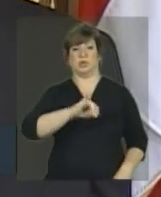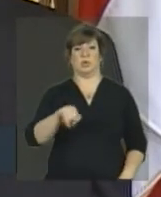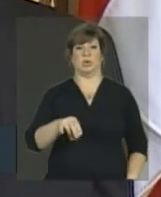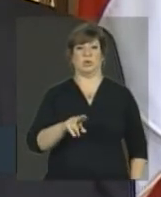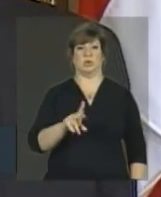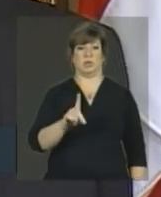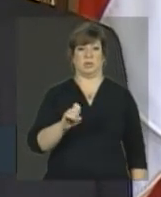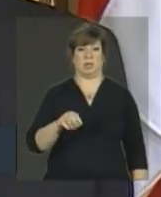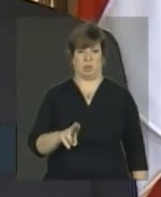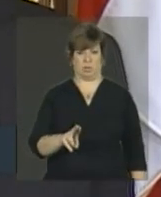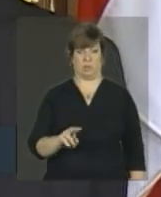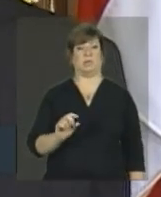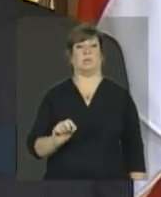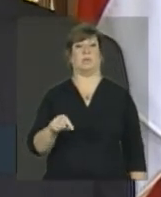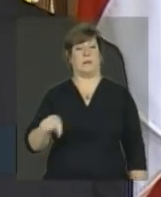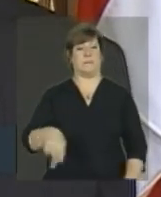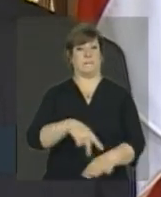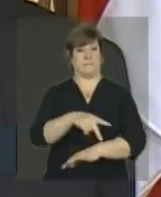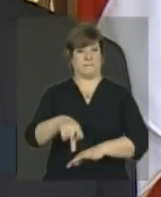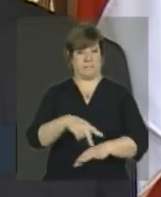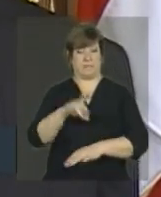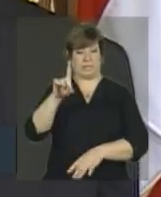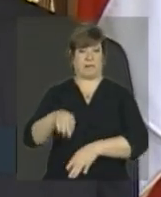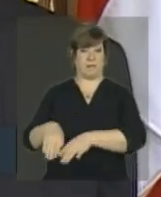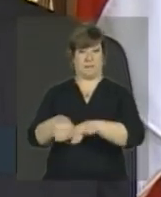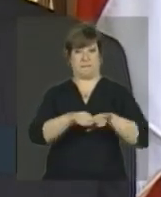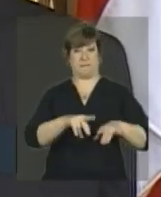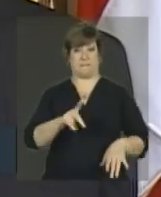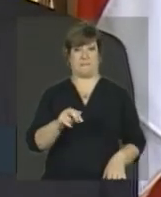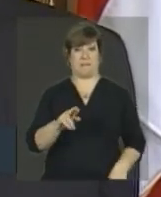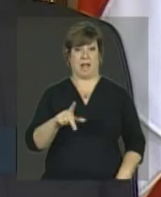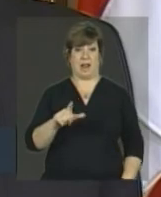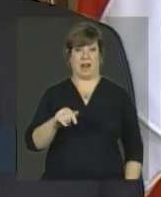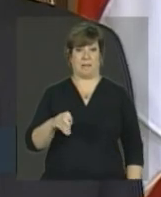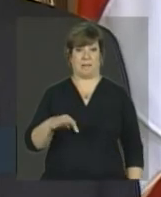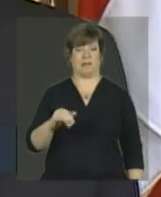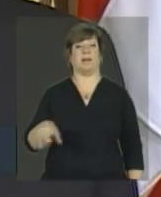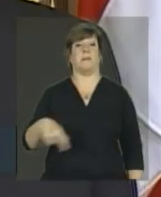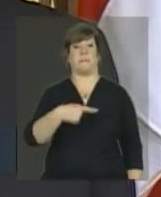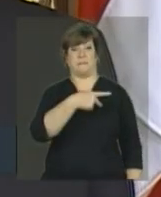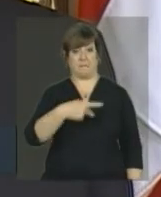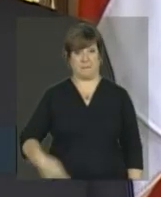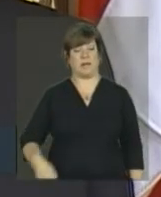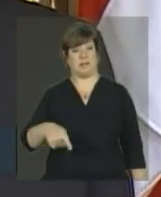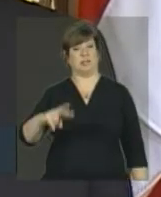é uma democracia parlamentar e o presidente de Israel é o